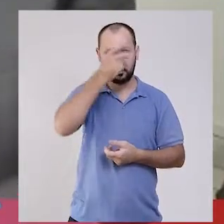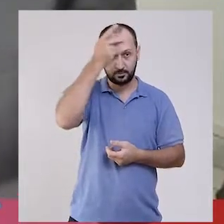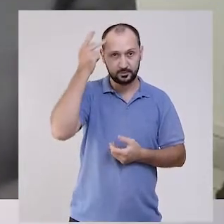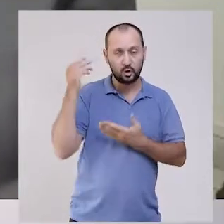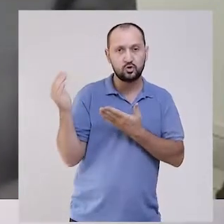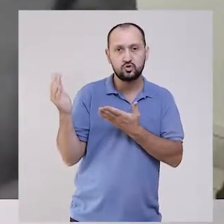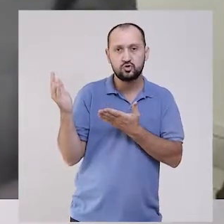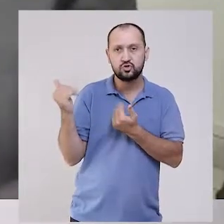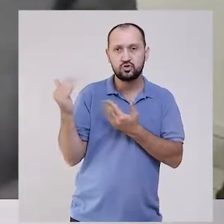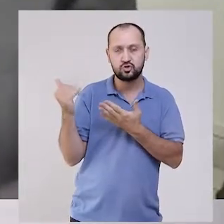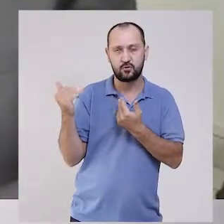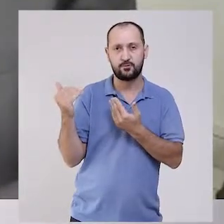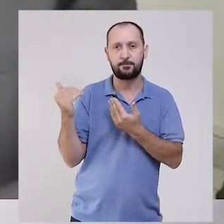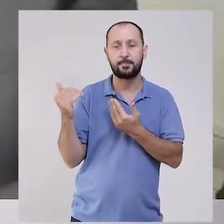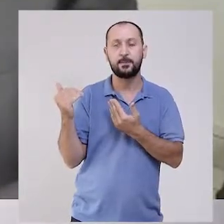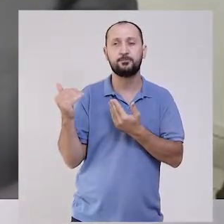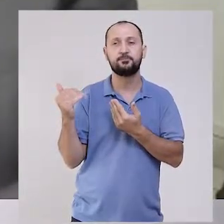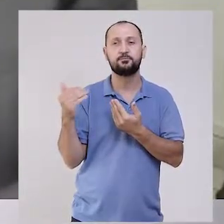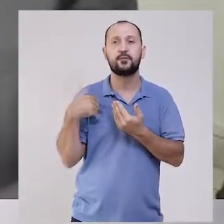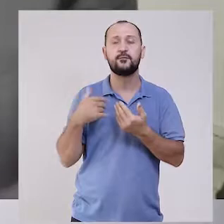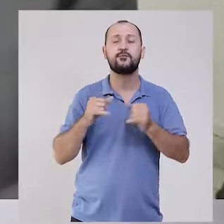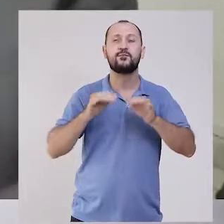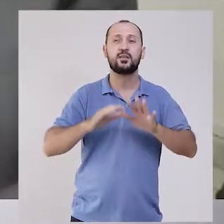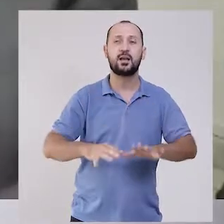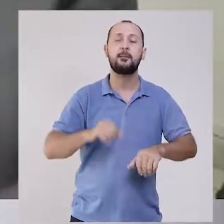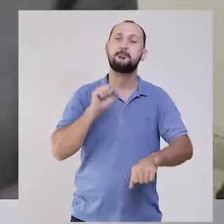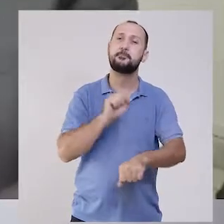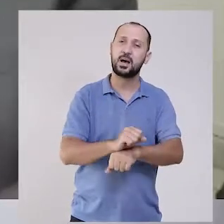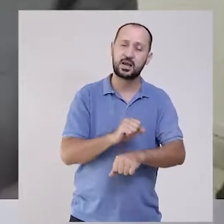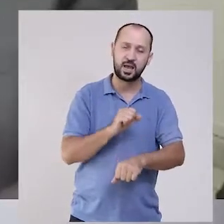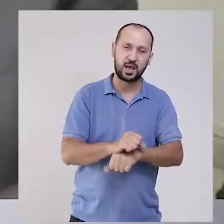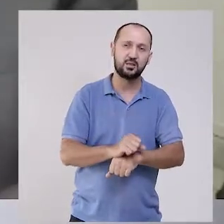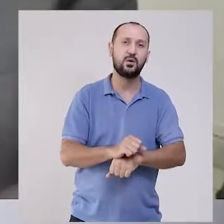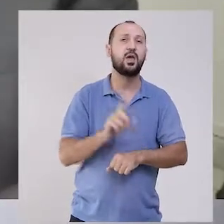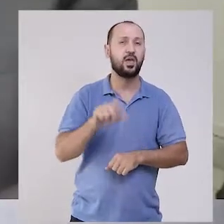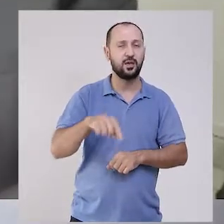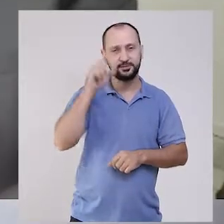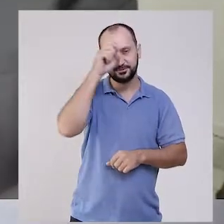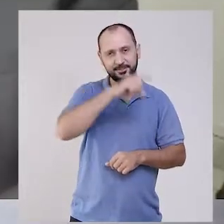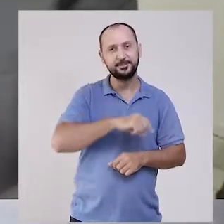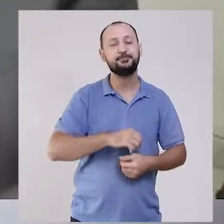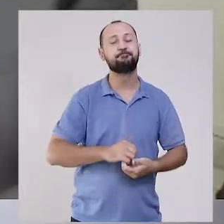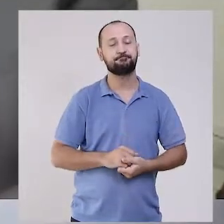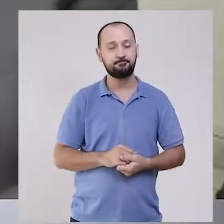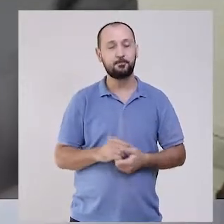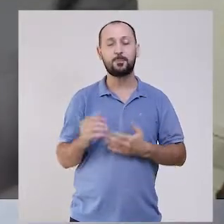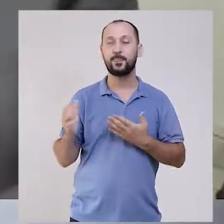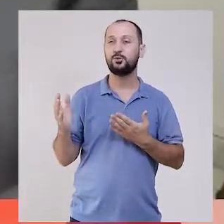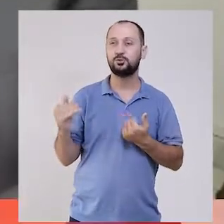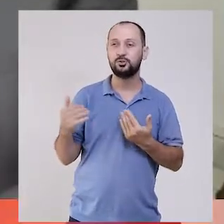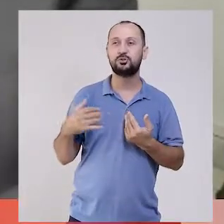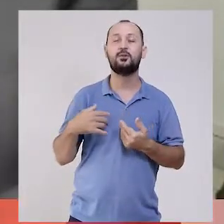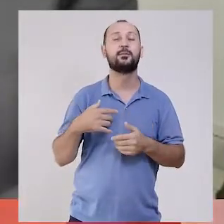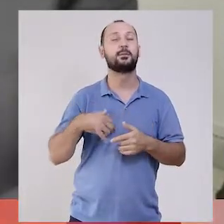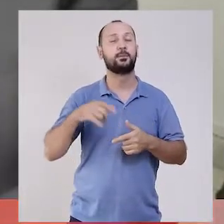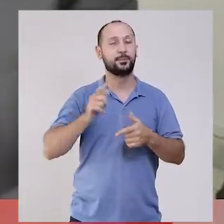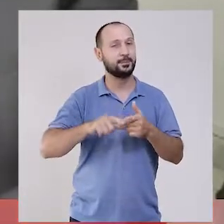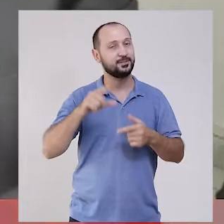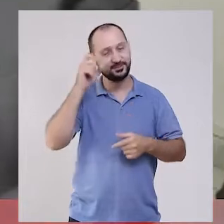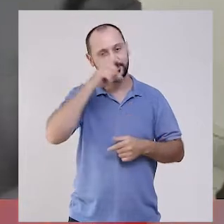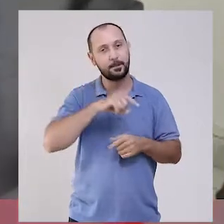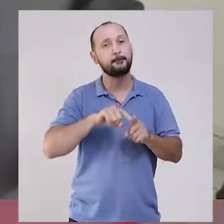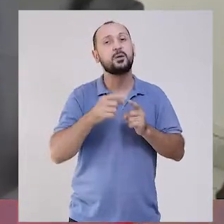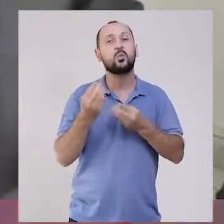E para uma pessoa jovem ficar muito tempo sedentário, ficar muito tempo parado, já é difícil, né? Para um jovem aí é